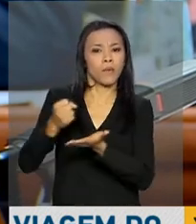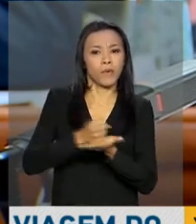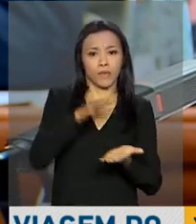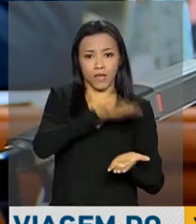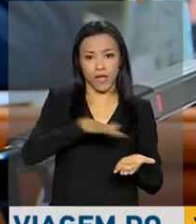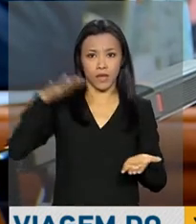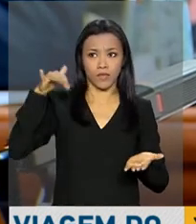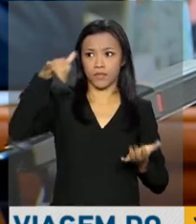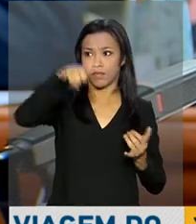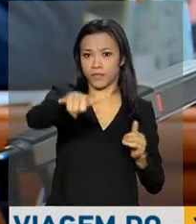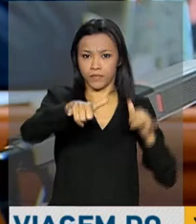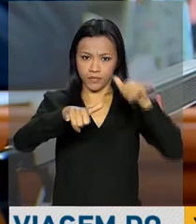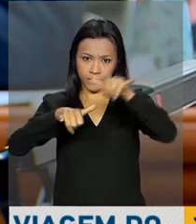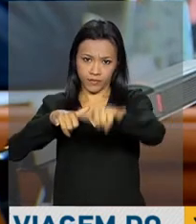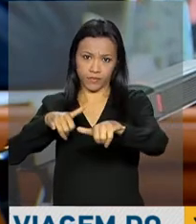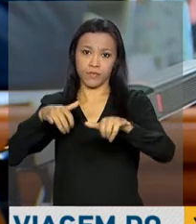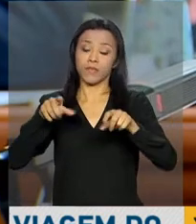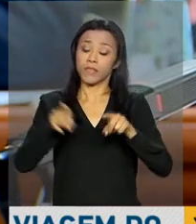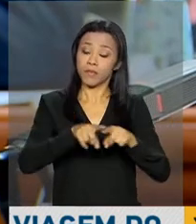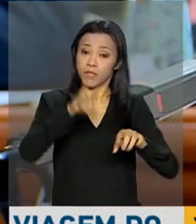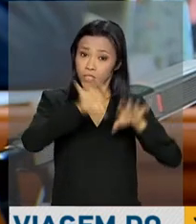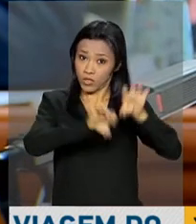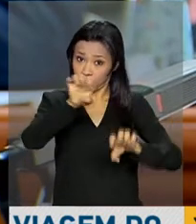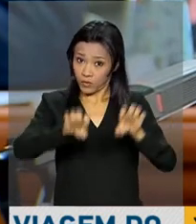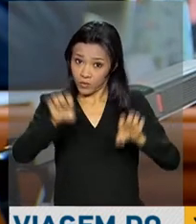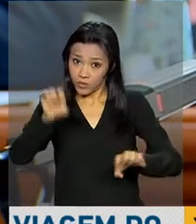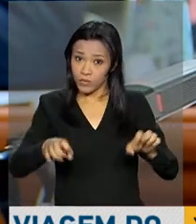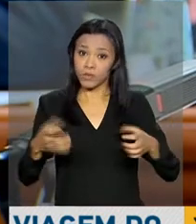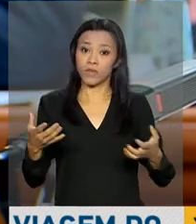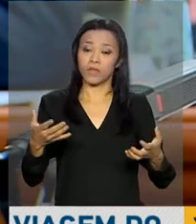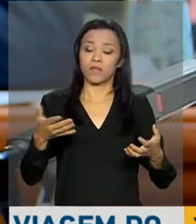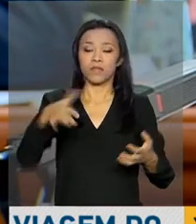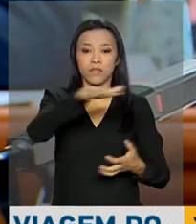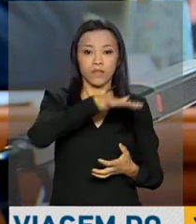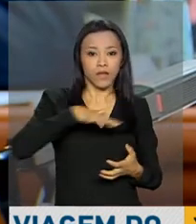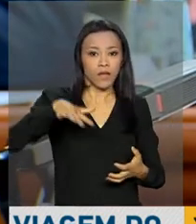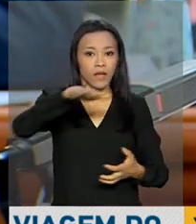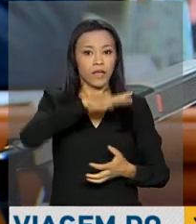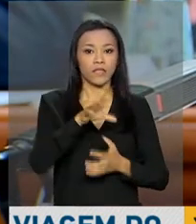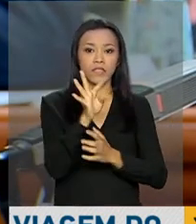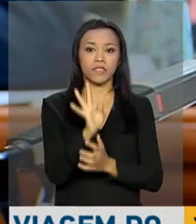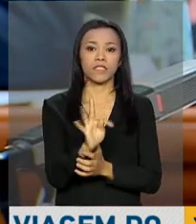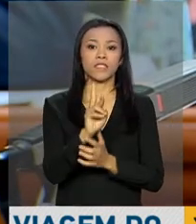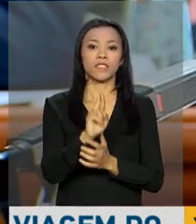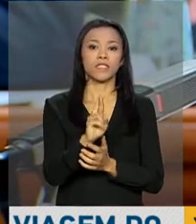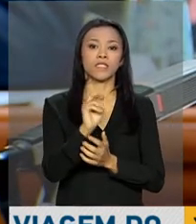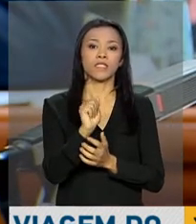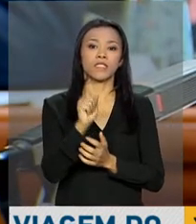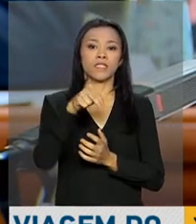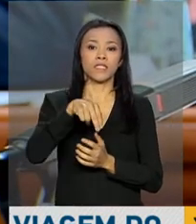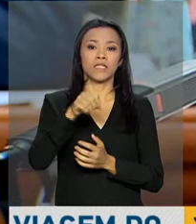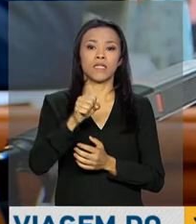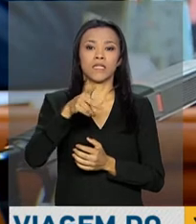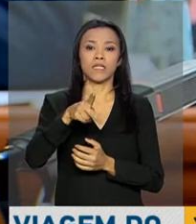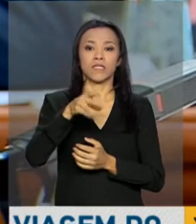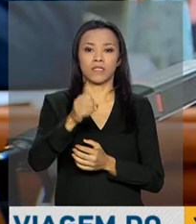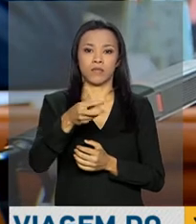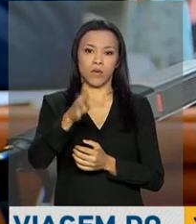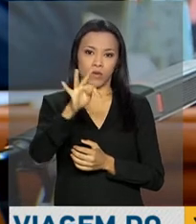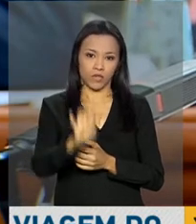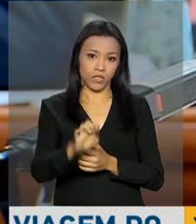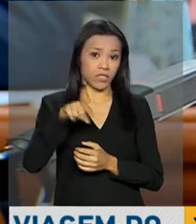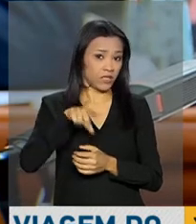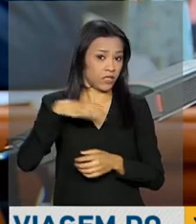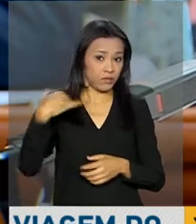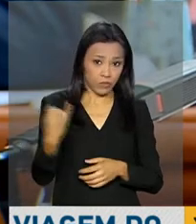O investimento em infraestrutura de transportes é peça-chave para o aumento da competitividade de